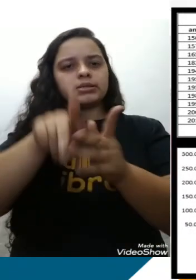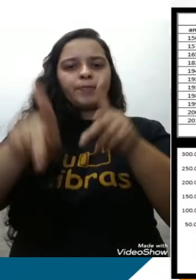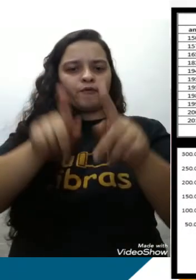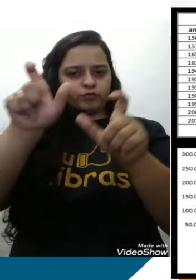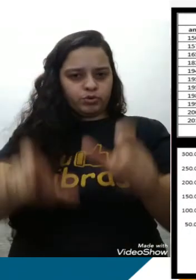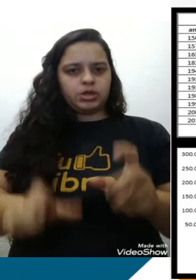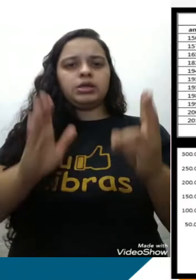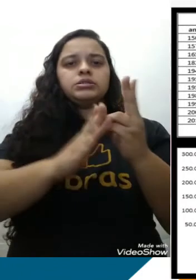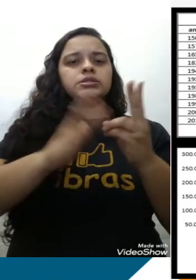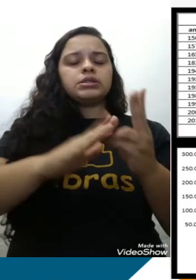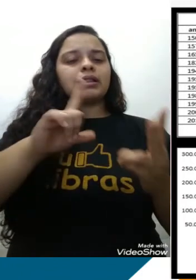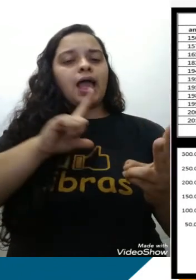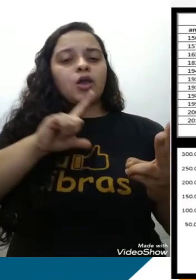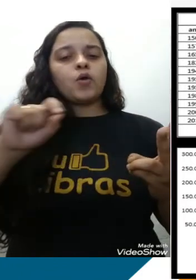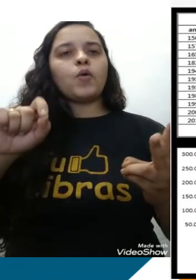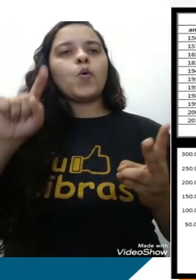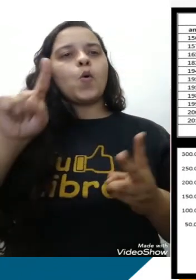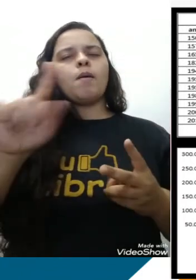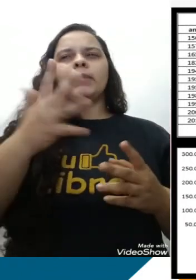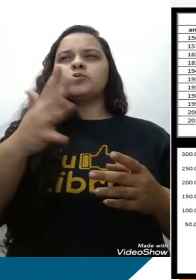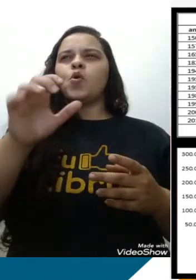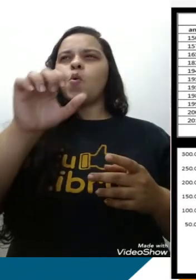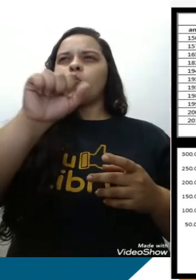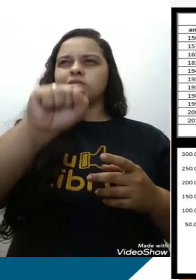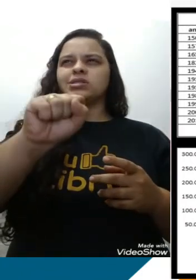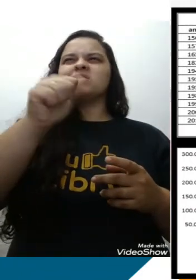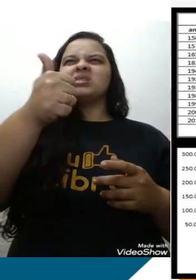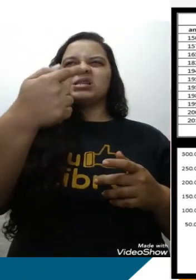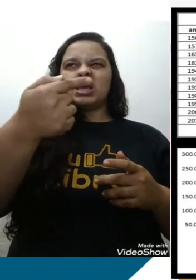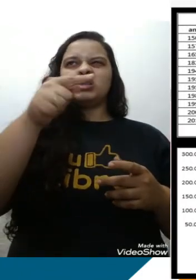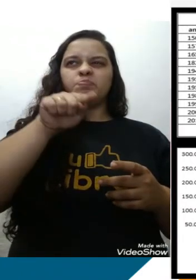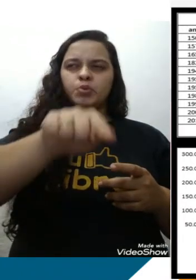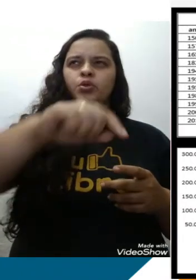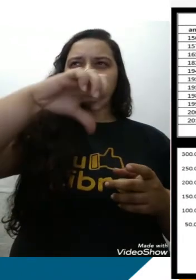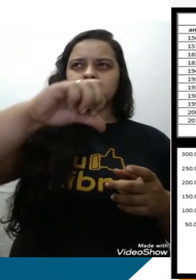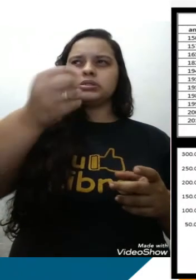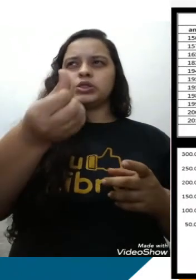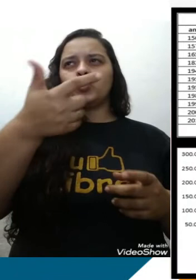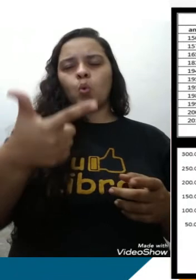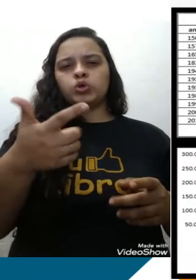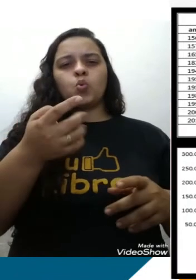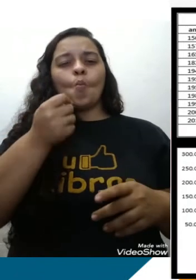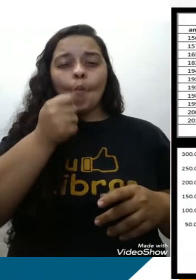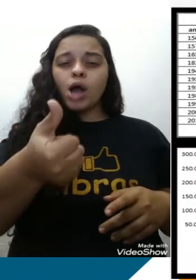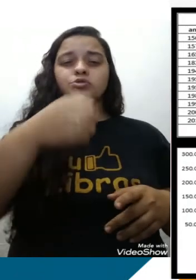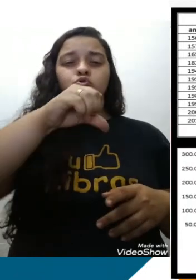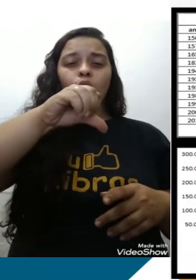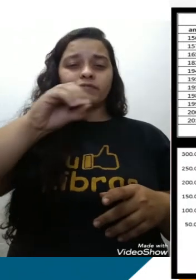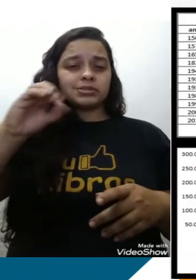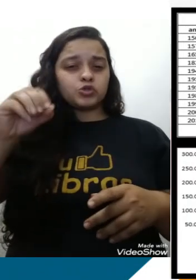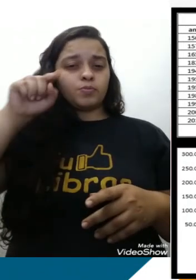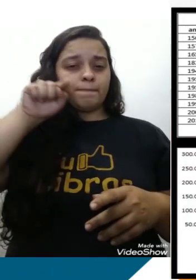povos indígenas no Brasil são registrados em 817.000 962, ou seja, quase